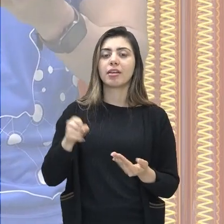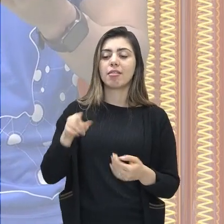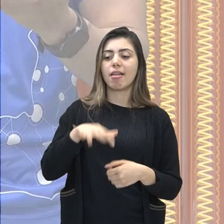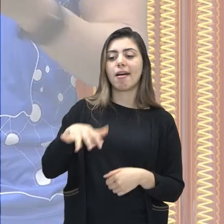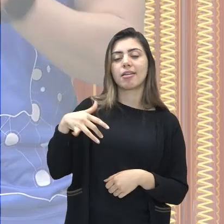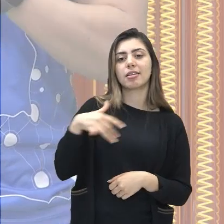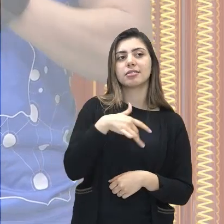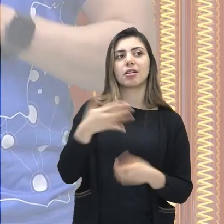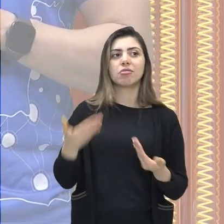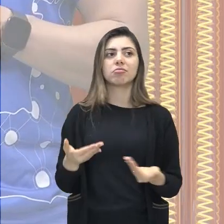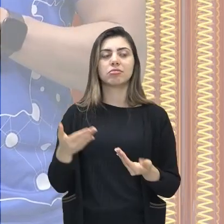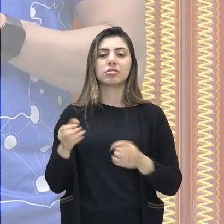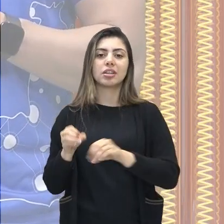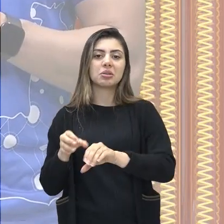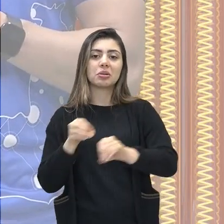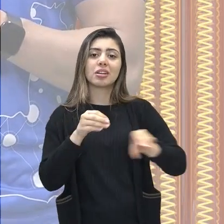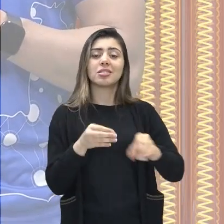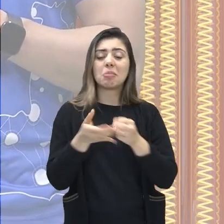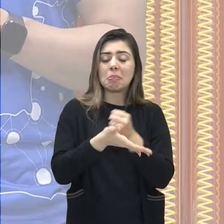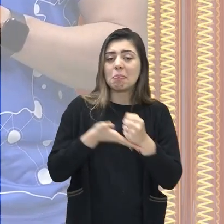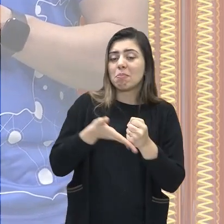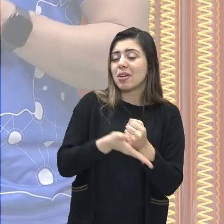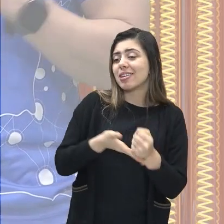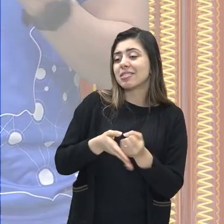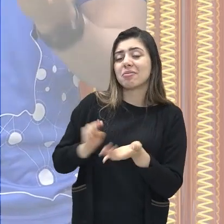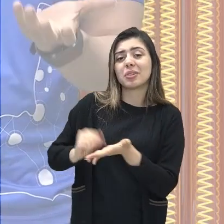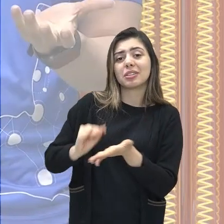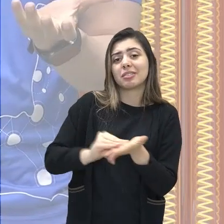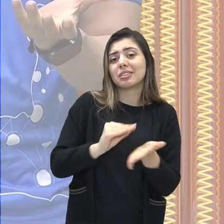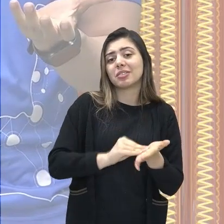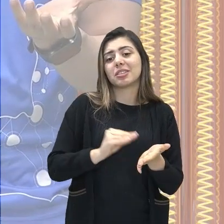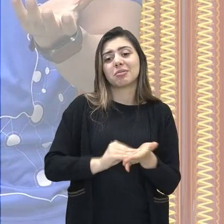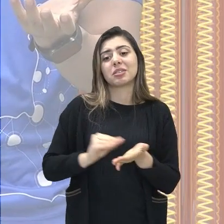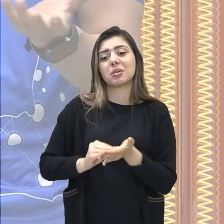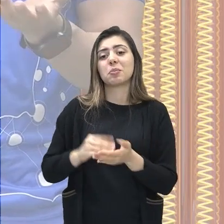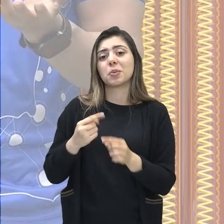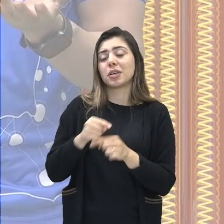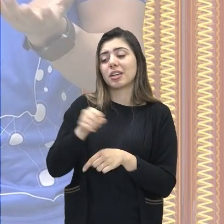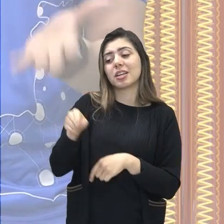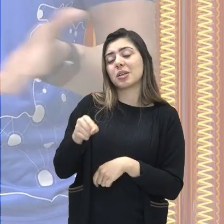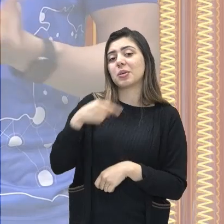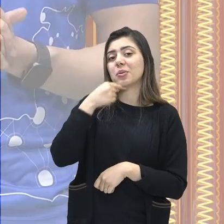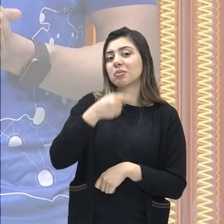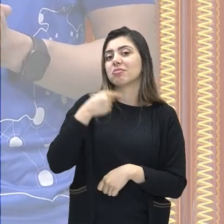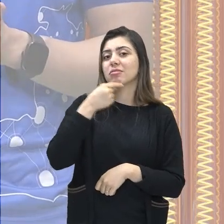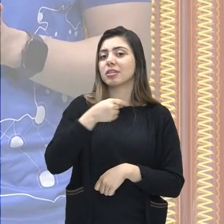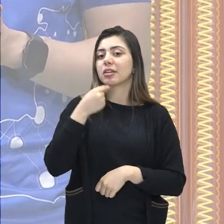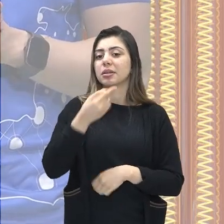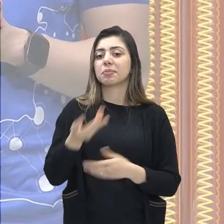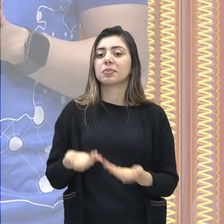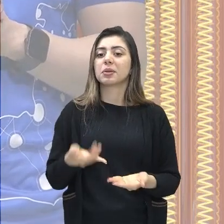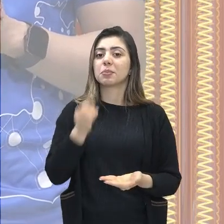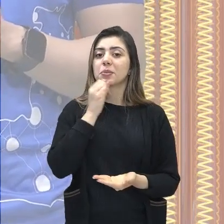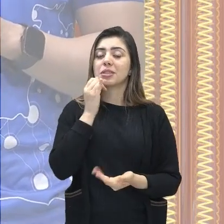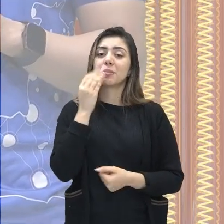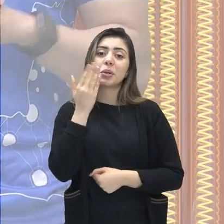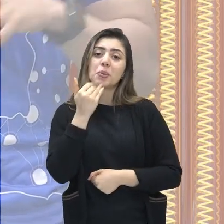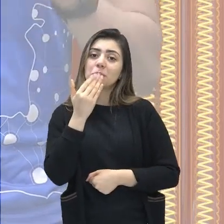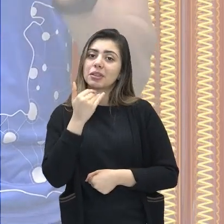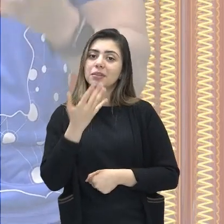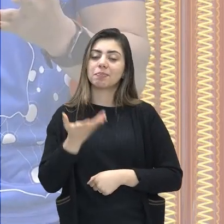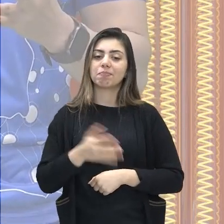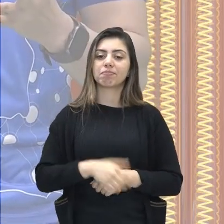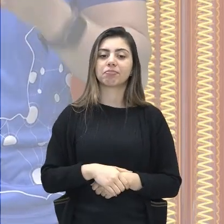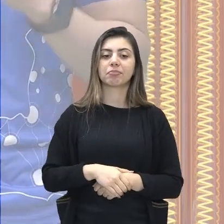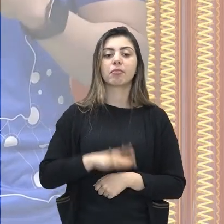a educação, a coisas muito básicas e essenciais, com as quais a gente não consegue viver sem, né? Que é, por exemplo, a questão da alimentação.